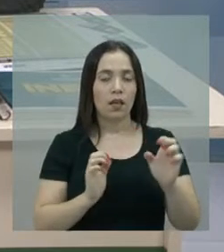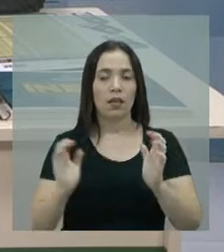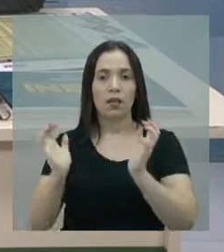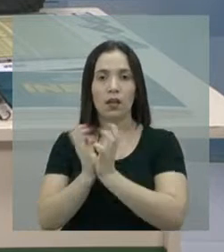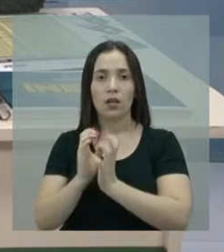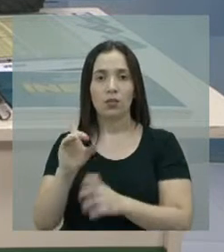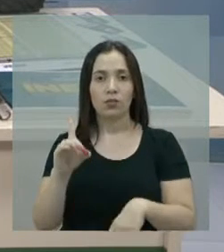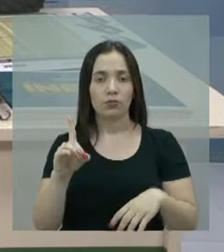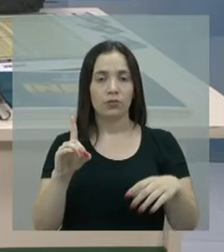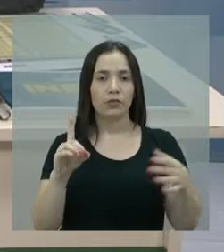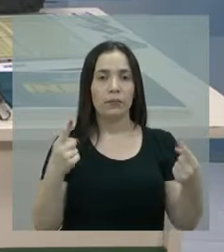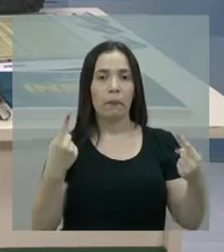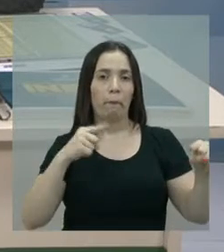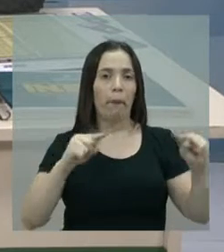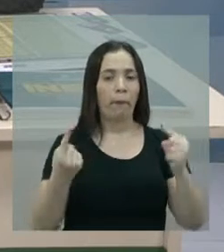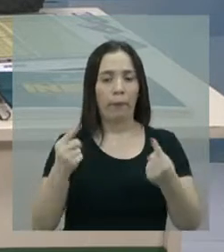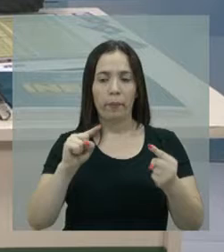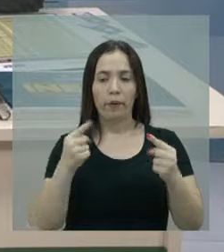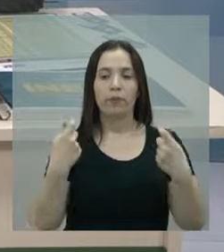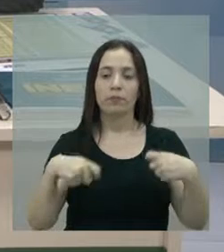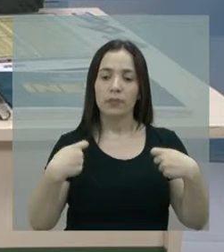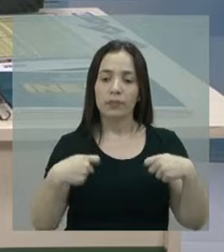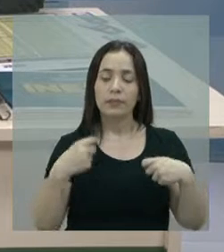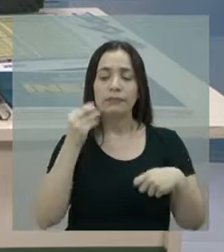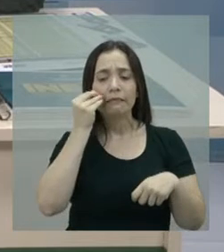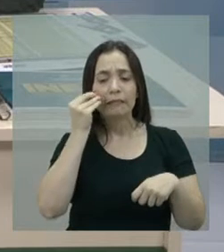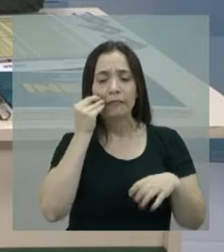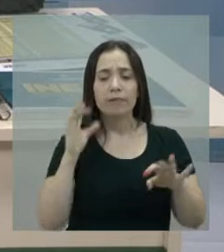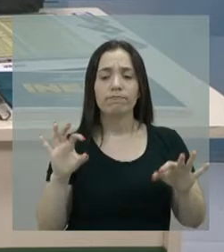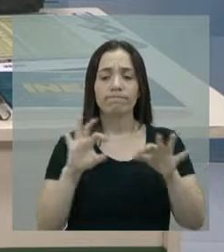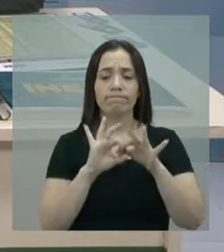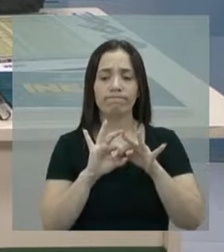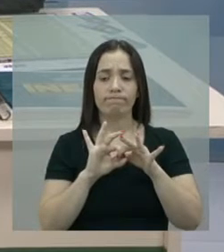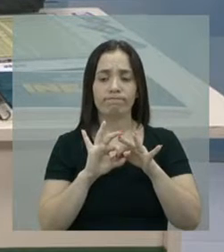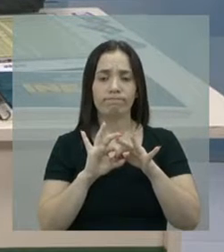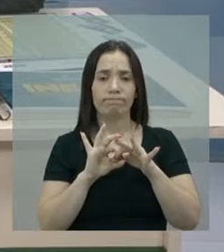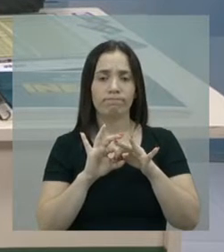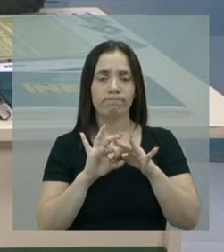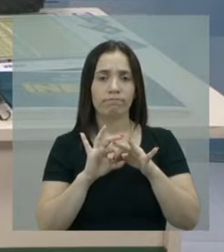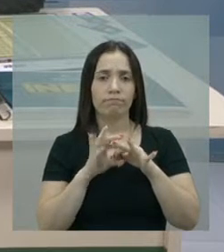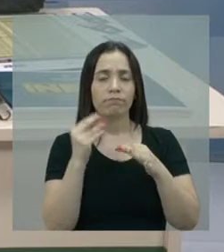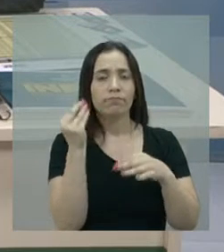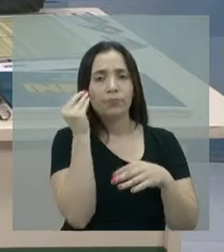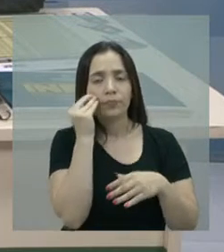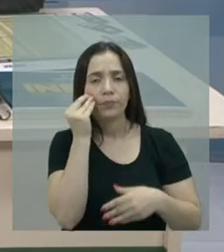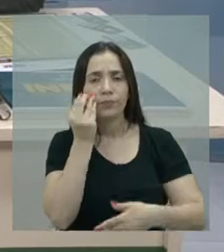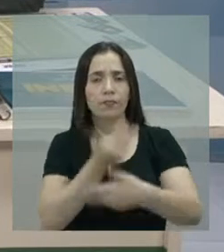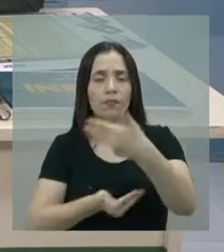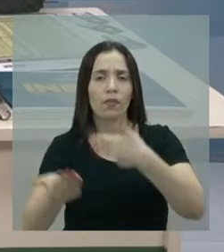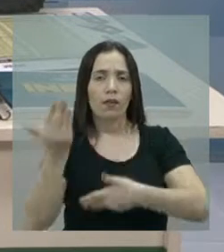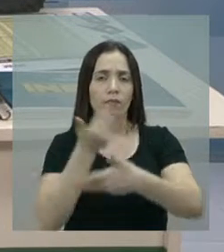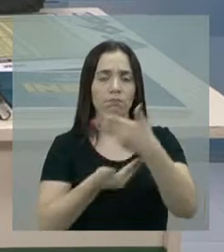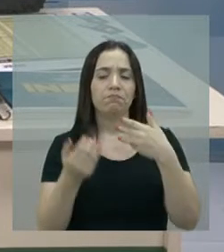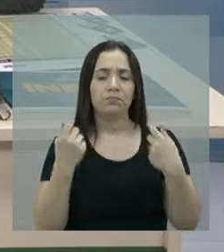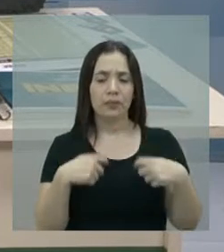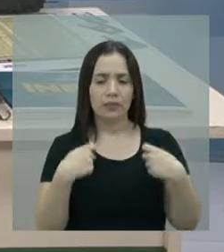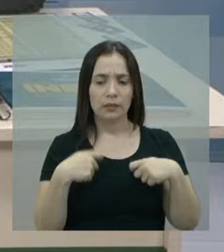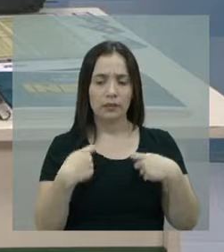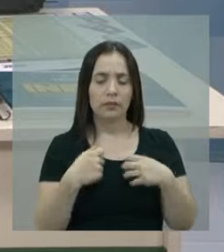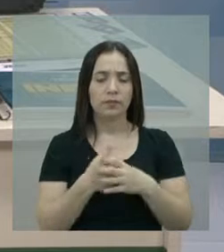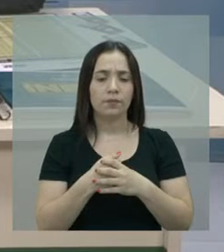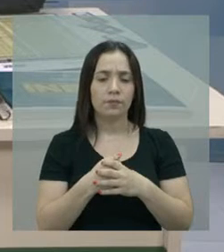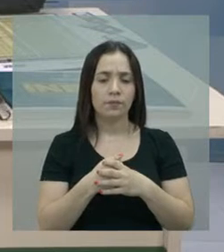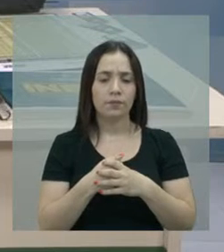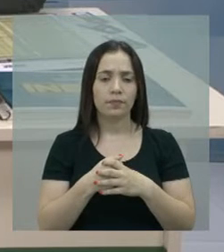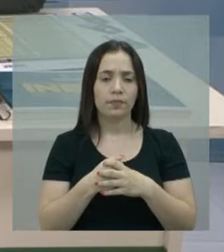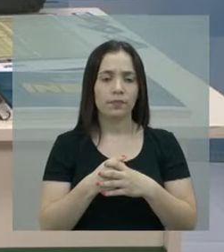mesclar essas duas, né? Fazer um bolo que possa atender os nossos desafios, né, João? Sem dúvida nenhuma. O Você tocou